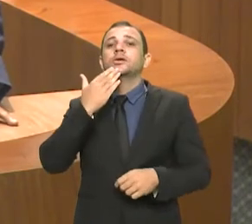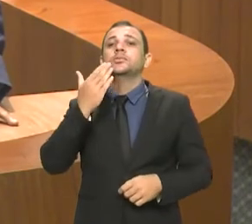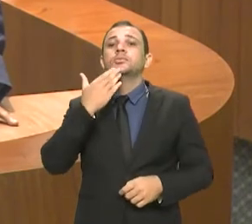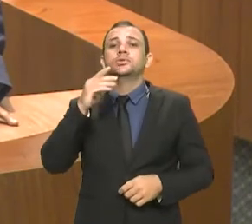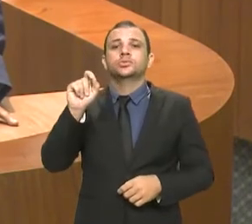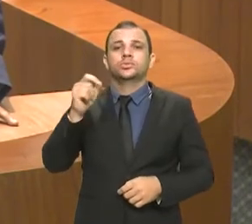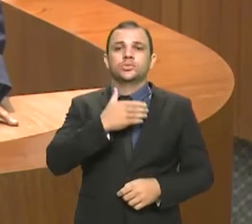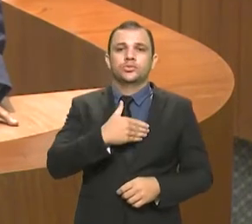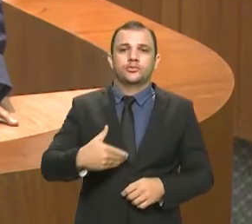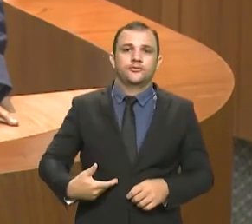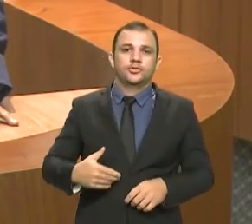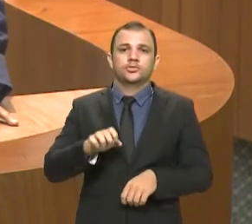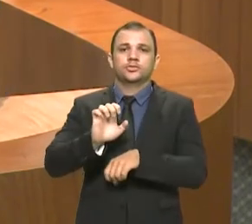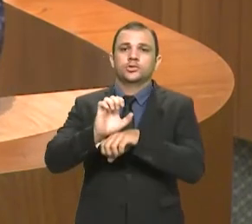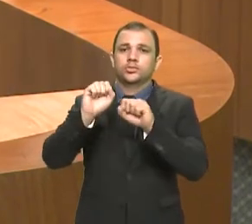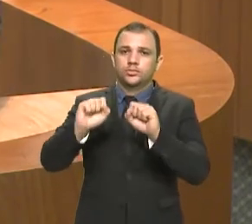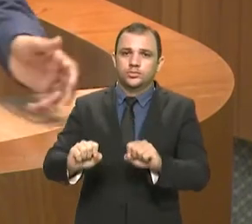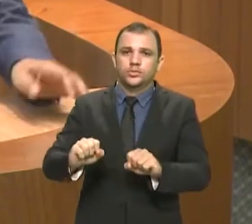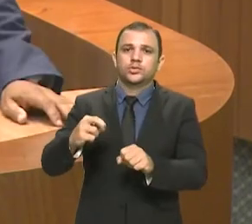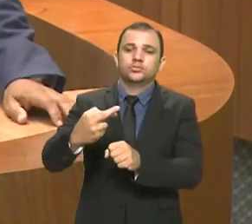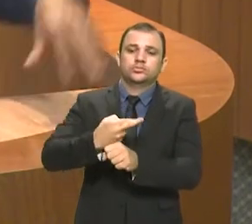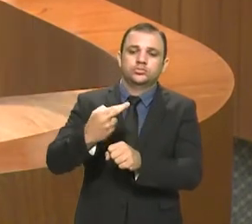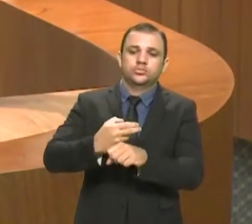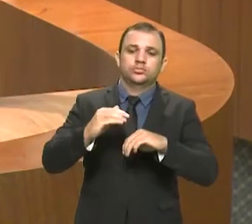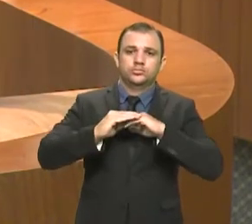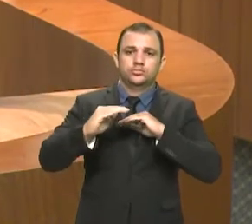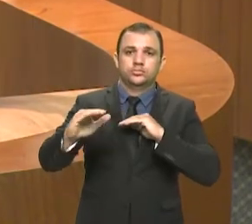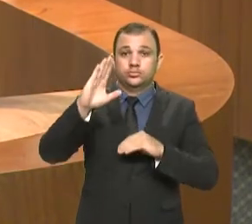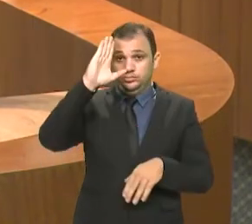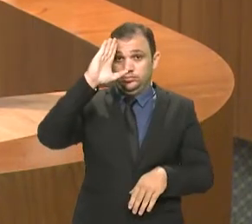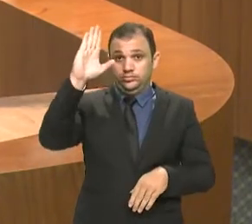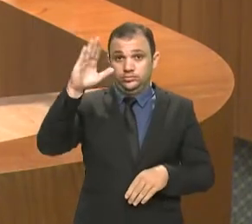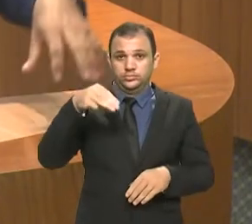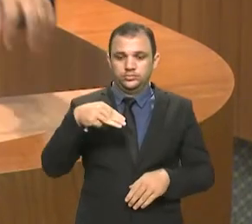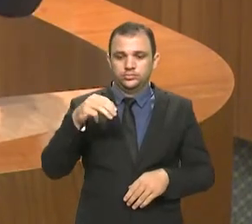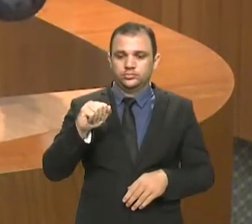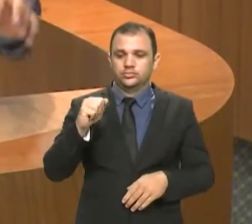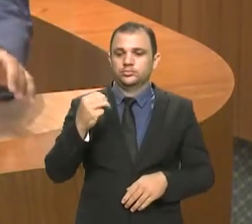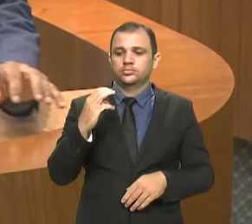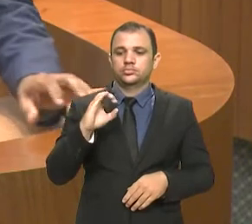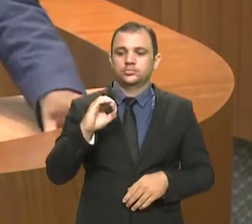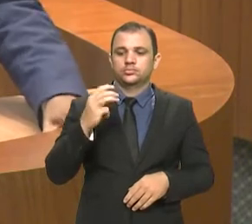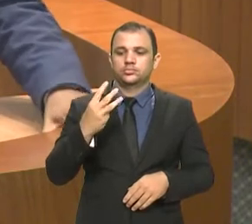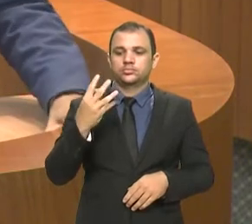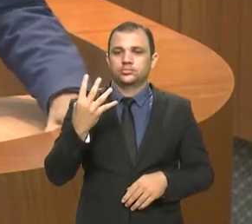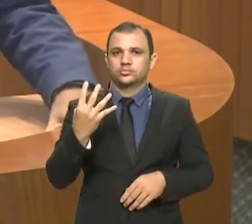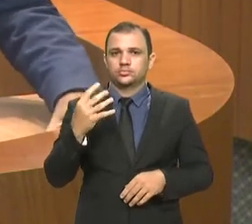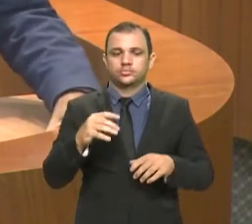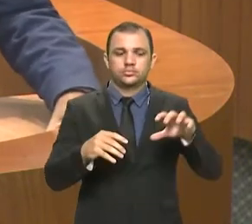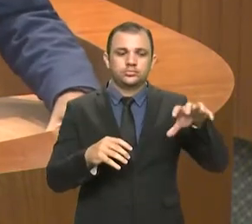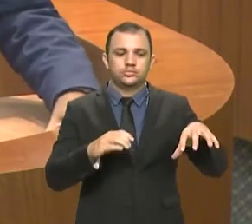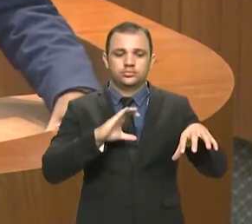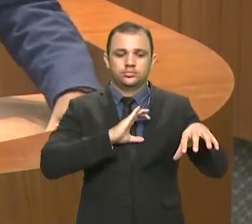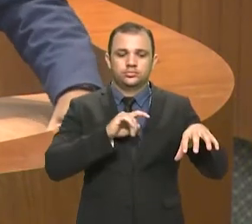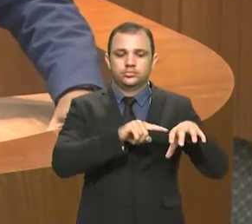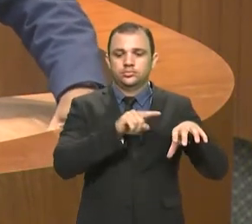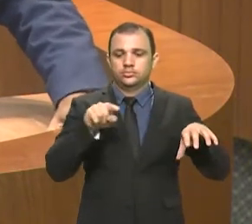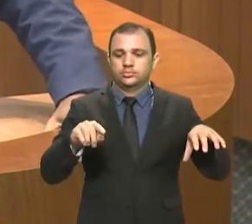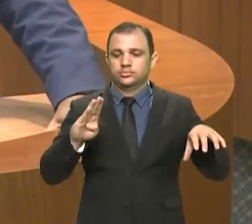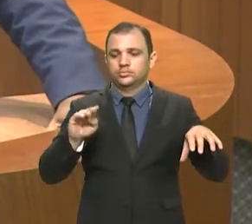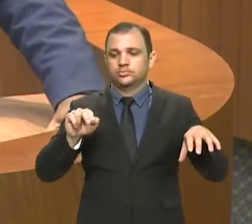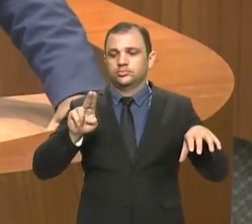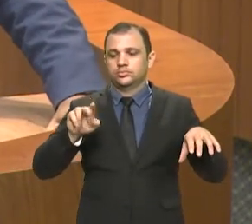rodovias, e principalmente da 034, saindo de Caxias até Baú, e de Baú até Buriti Bravo, e